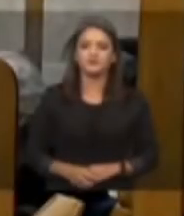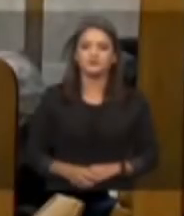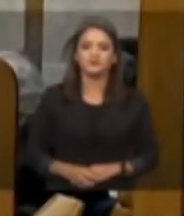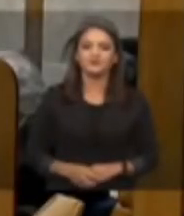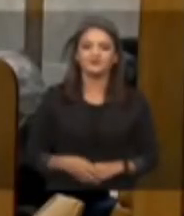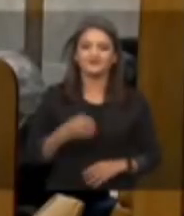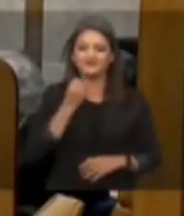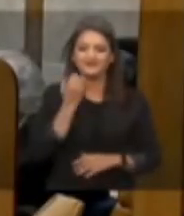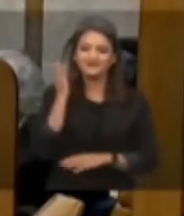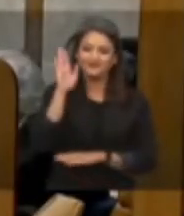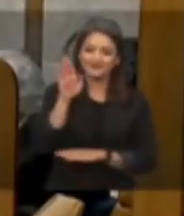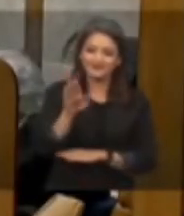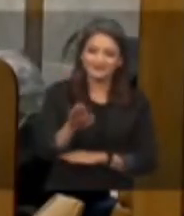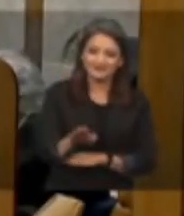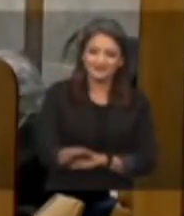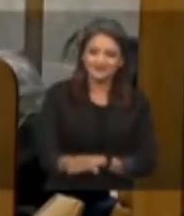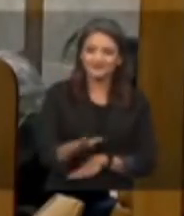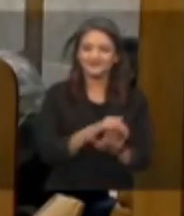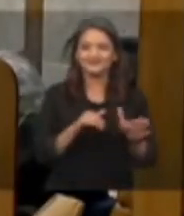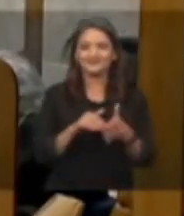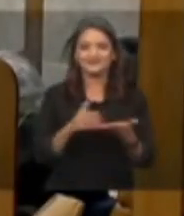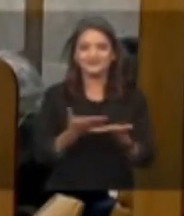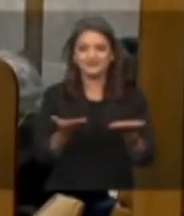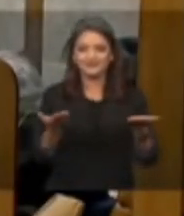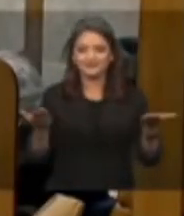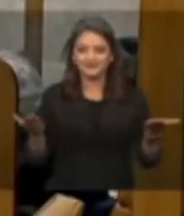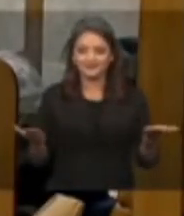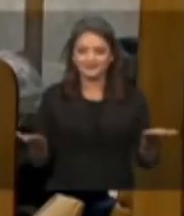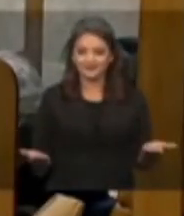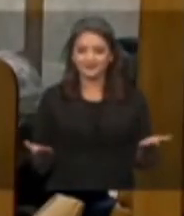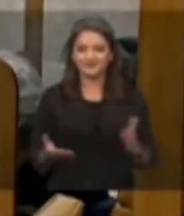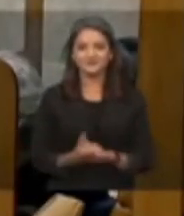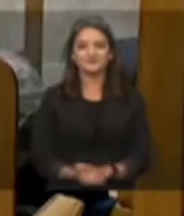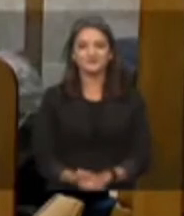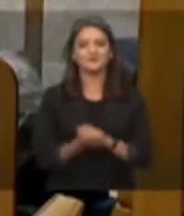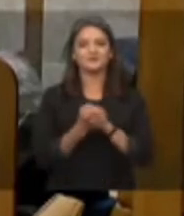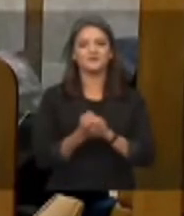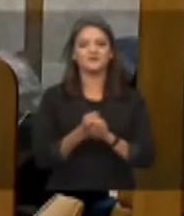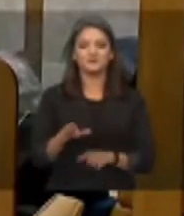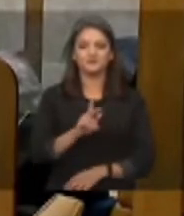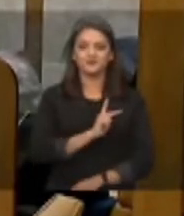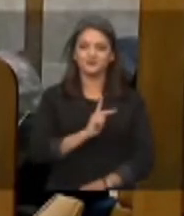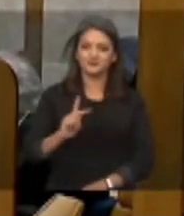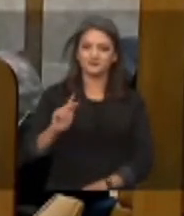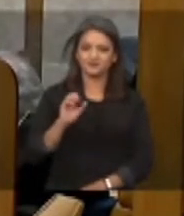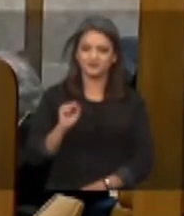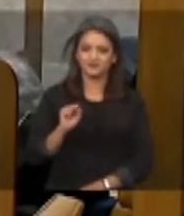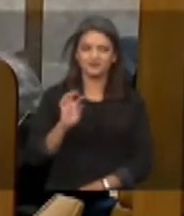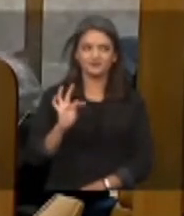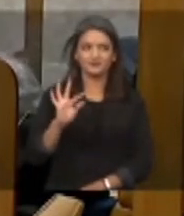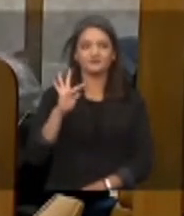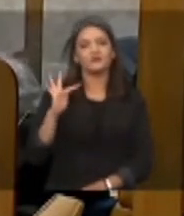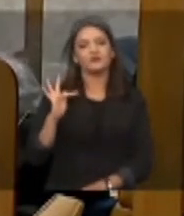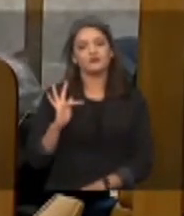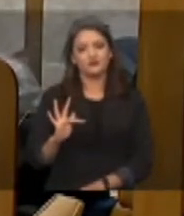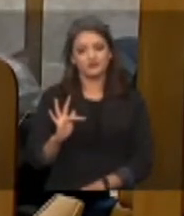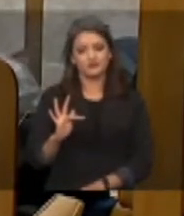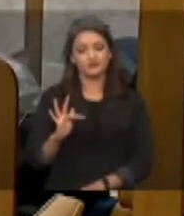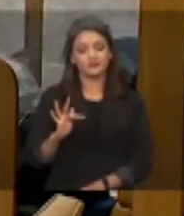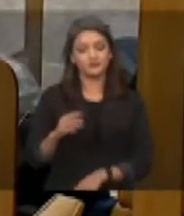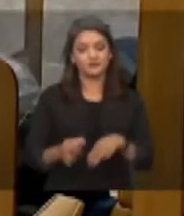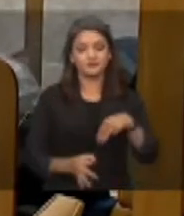Boa tarde a todas e a todos. Cumprimento, Excelência, o senhor presidente do Supremo Tribunal Federal, ministro Luiz